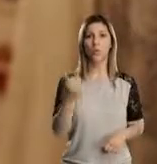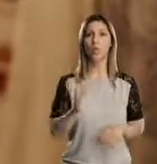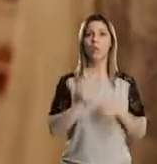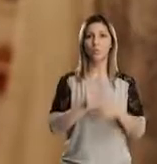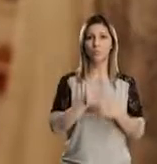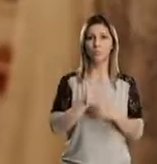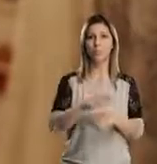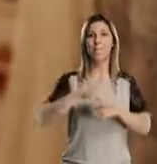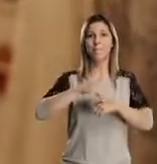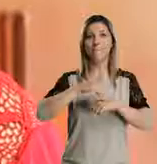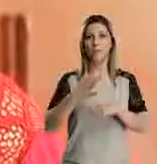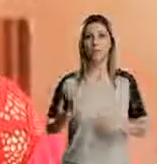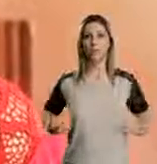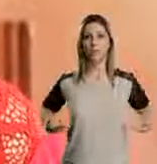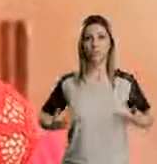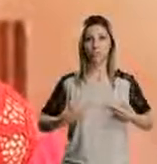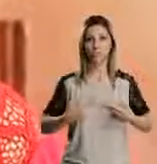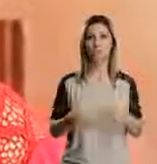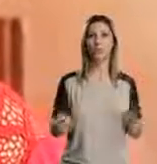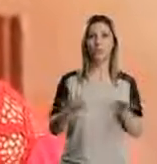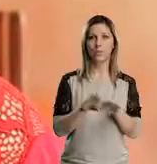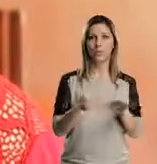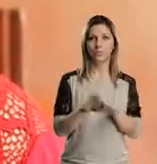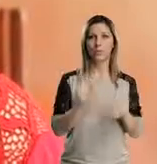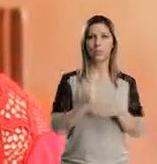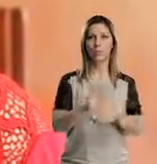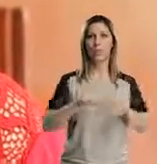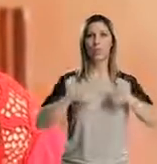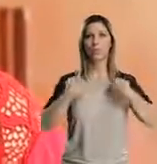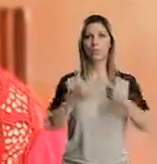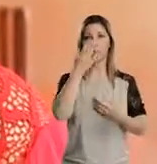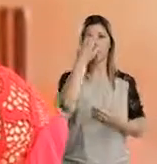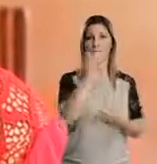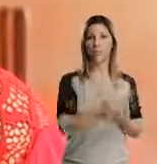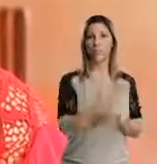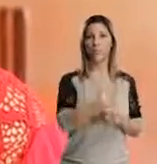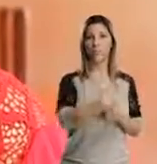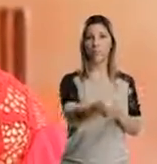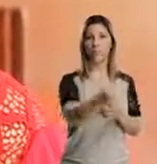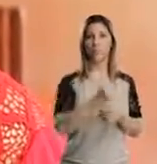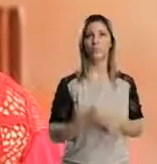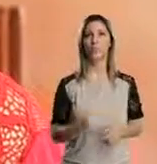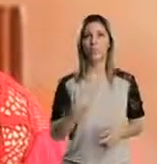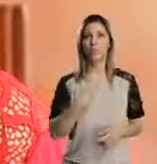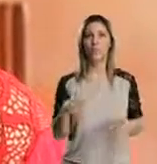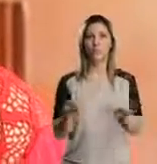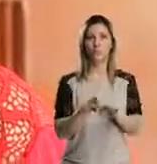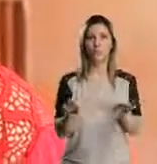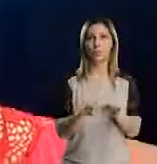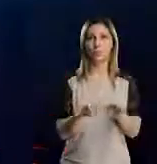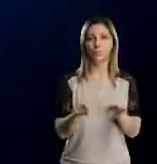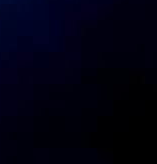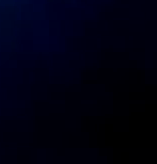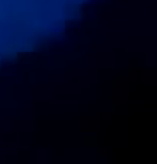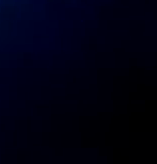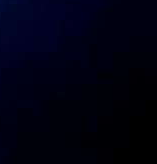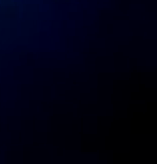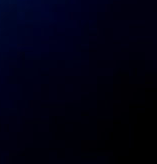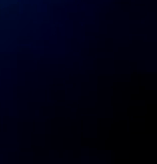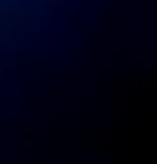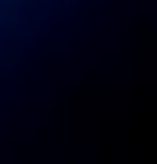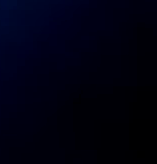atendimento para cirurgias, né? Perseverar, quem acredita, vence. Como eu estou aqui, graças a Deus, né?